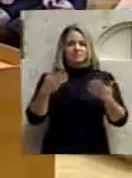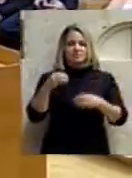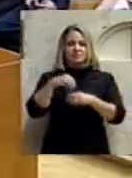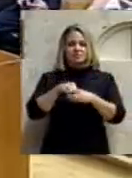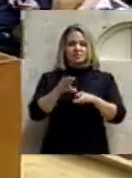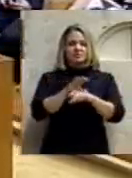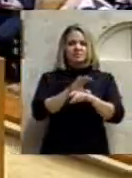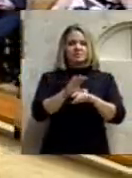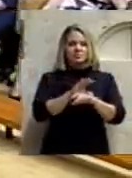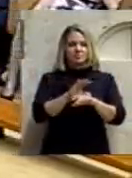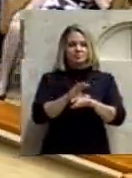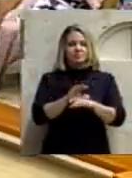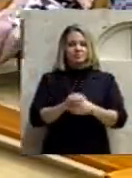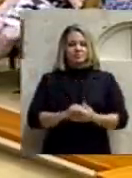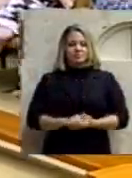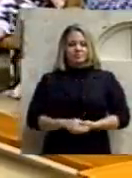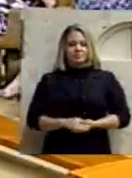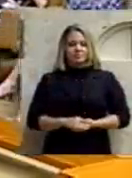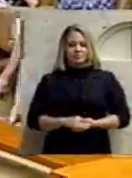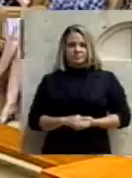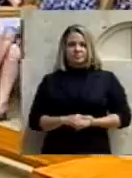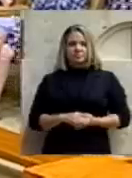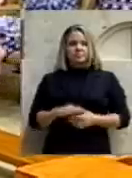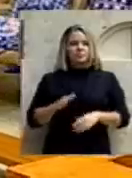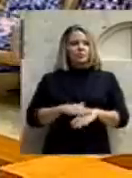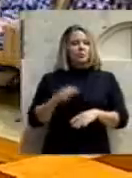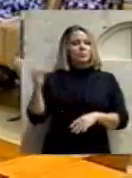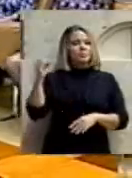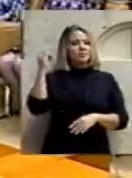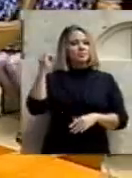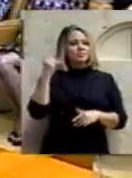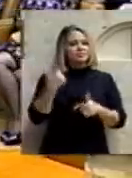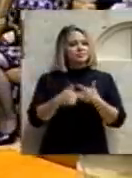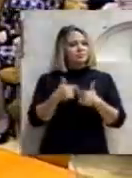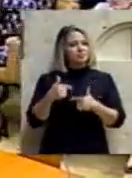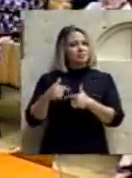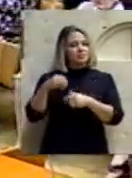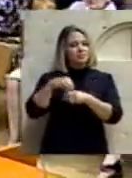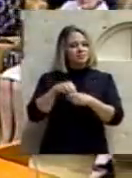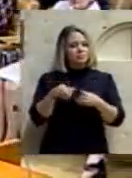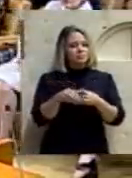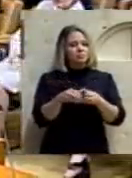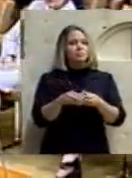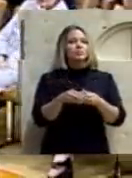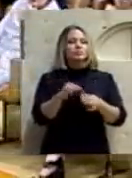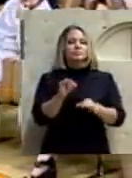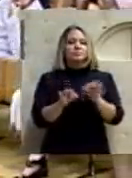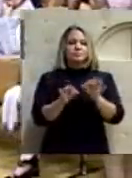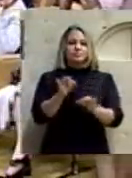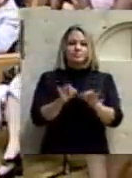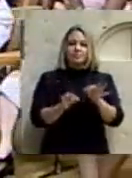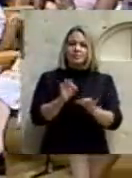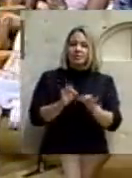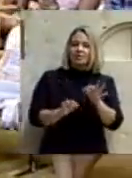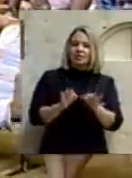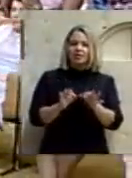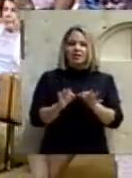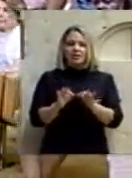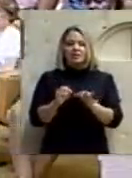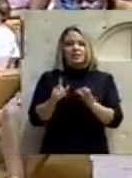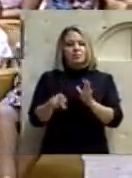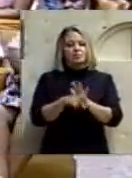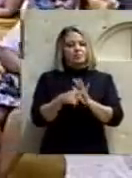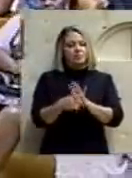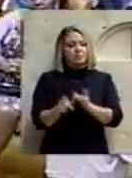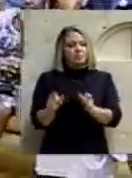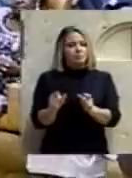Constitution of Many Minds. Os sectários defensores da atuação mínima do judiciário, o famigerado minimalismo